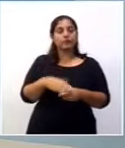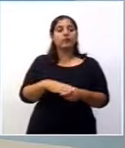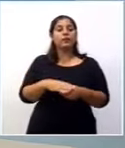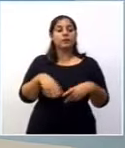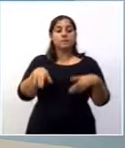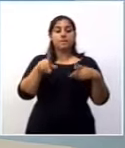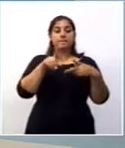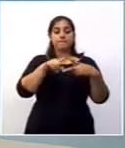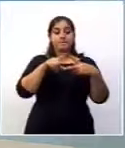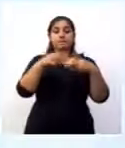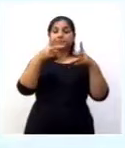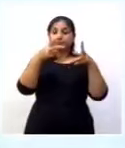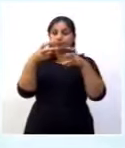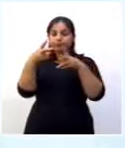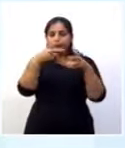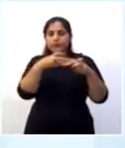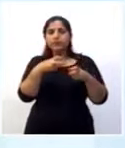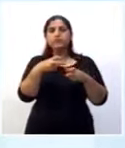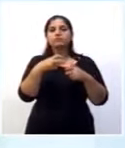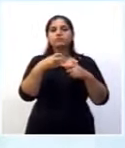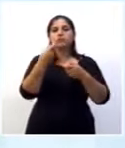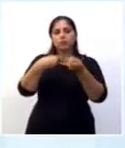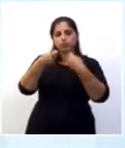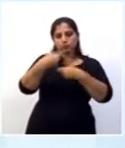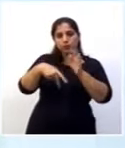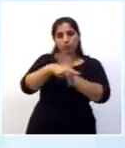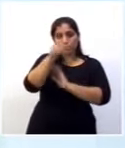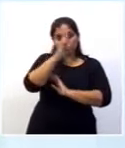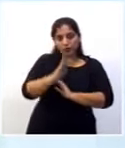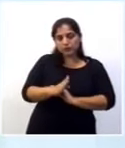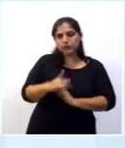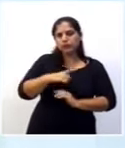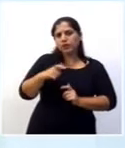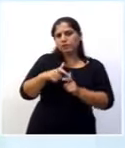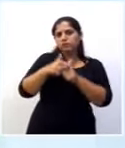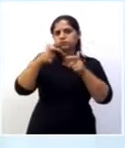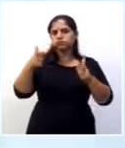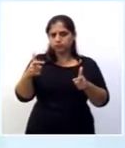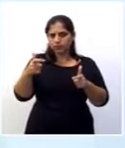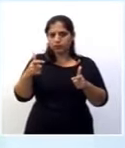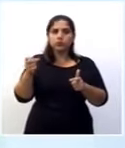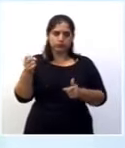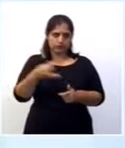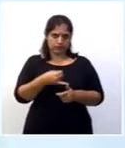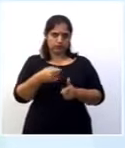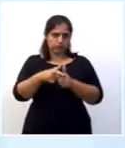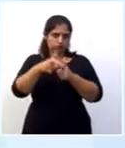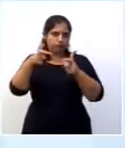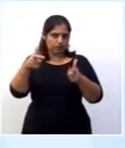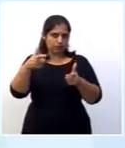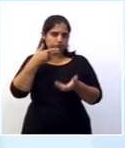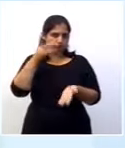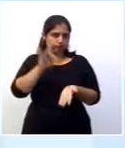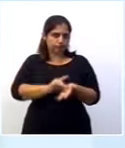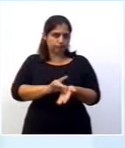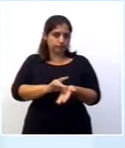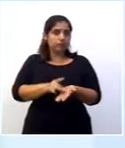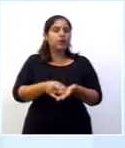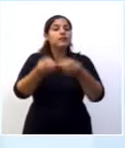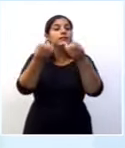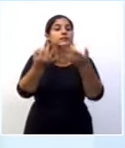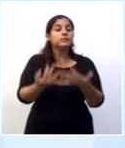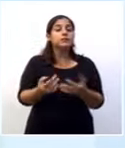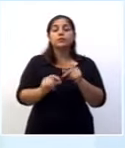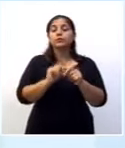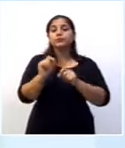os ciclos econômicos do Brasil, podemos afirmar que ocorreu uma expansão? Então, sim, podemos afirmar, né? Justifique. De